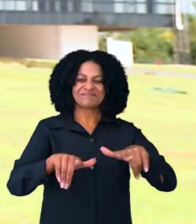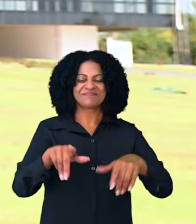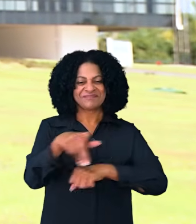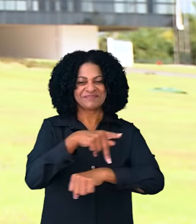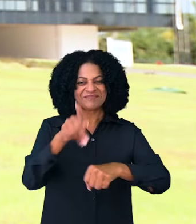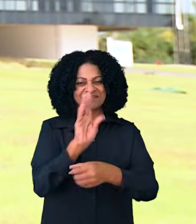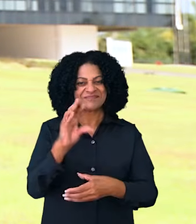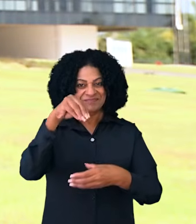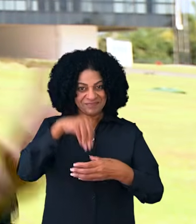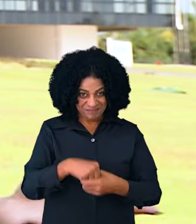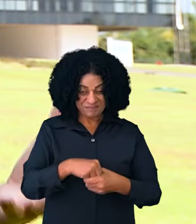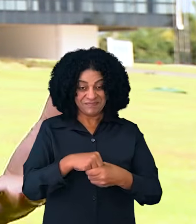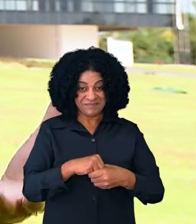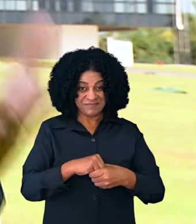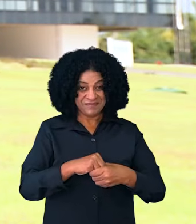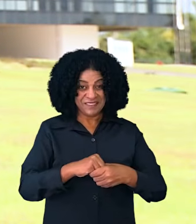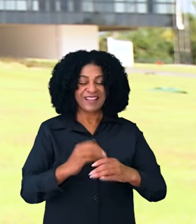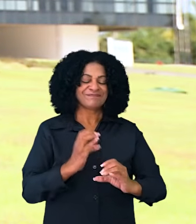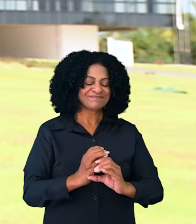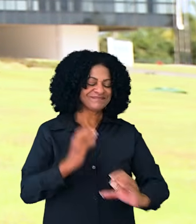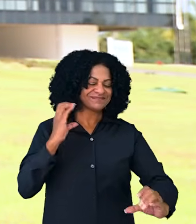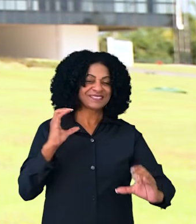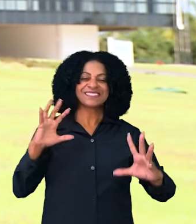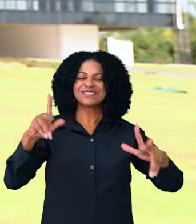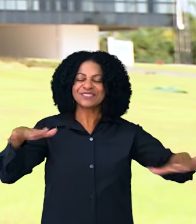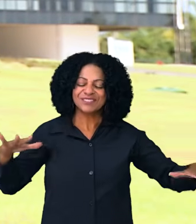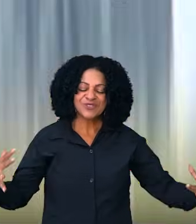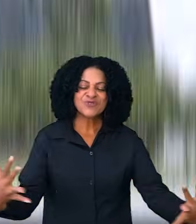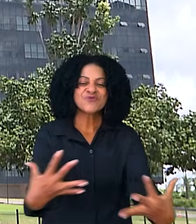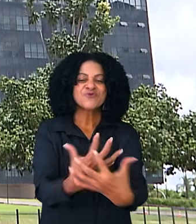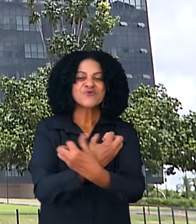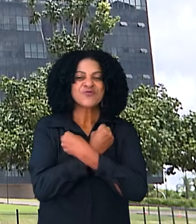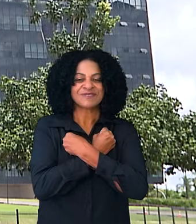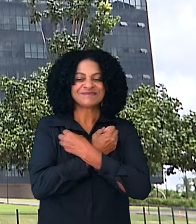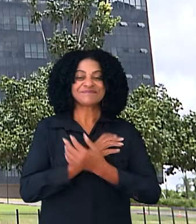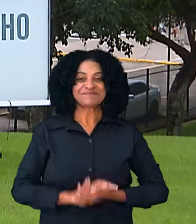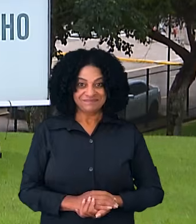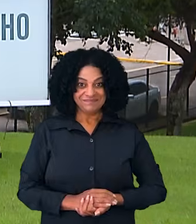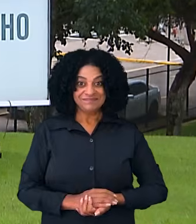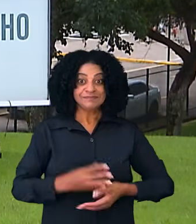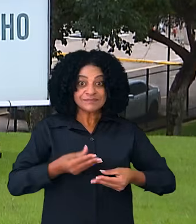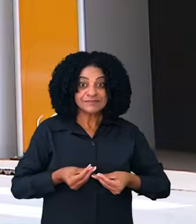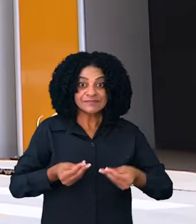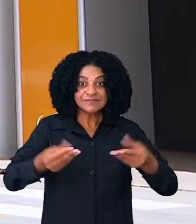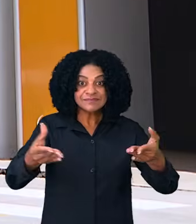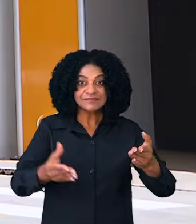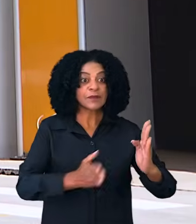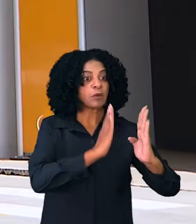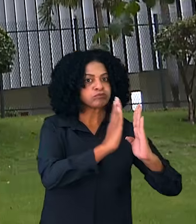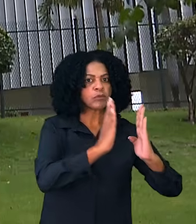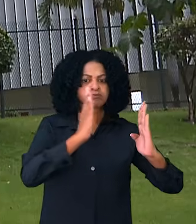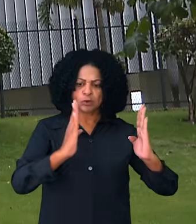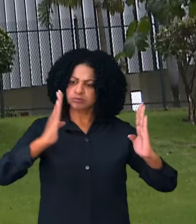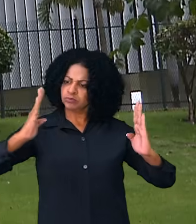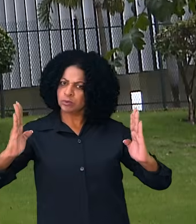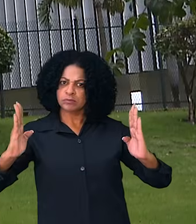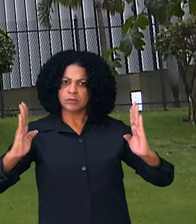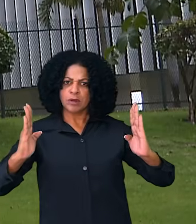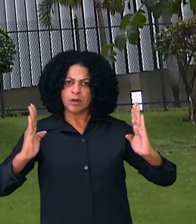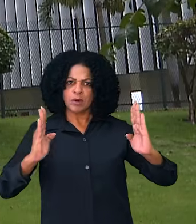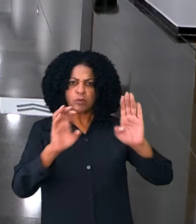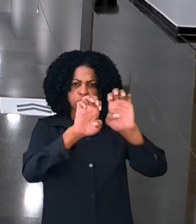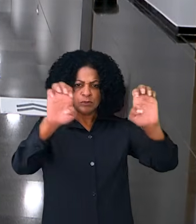no país. A arquitetura daqui abraça a todos. Distribuídos em 3 blocos principais, com